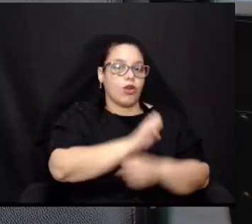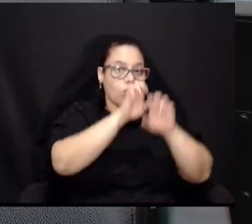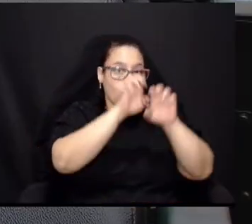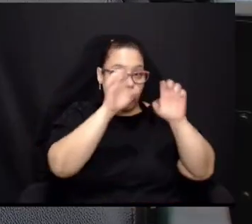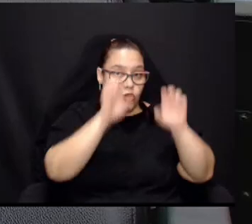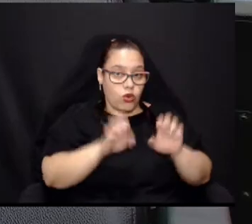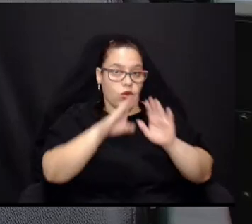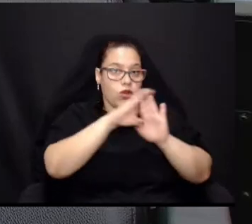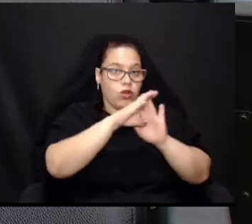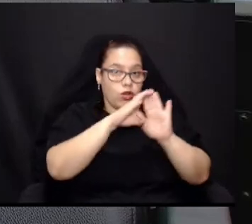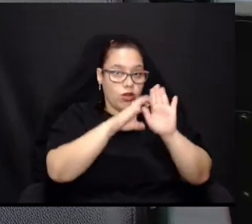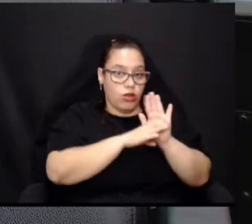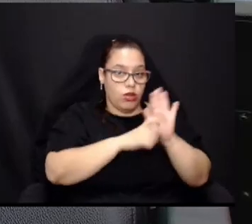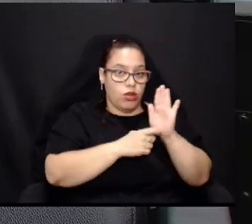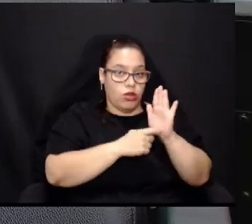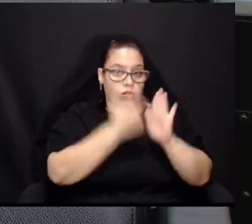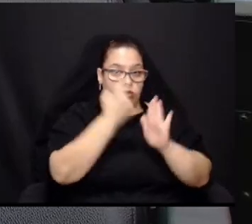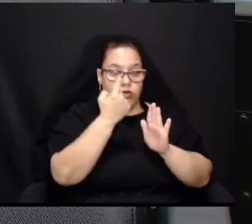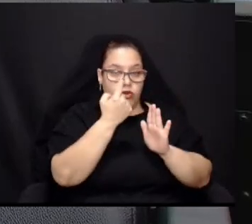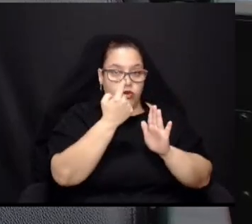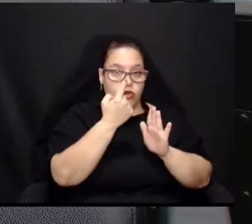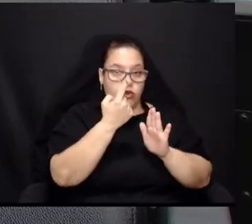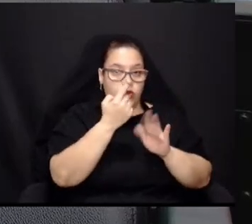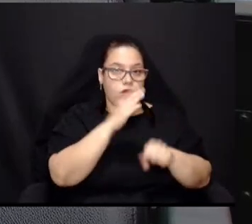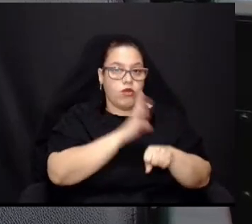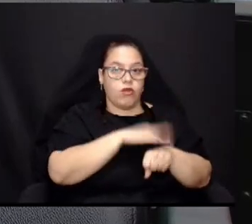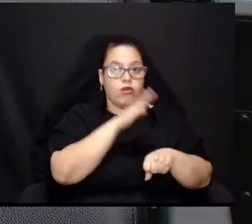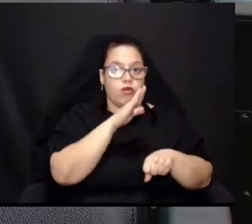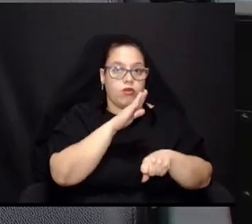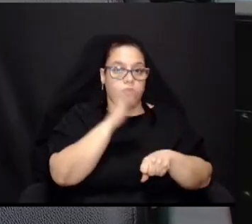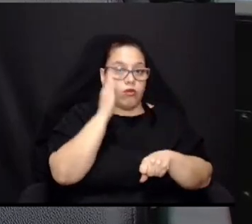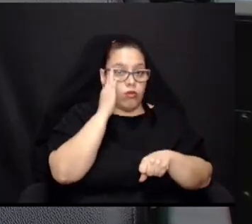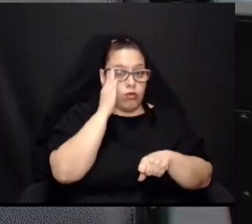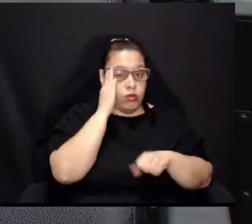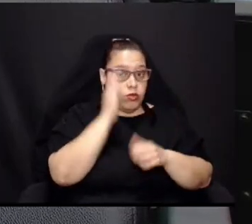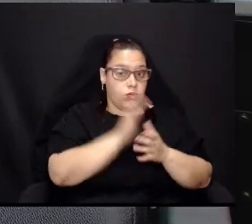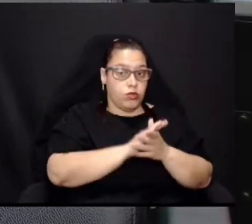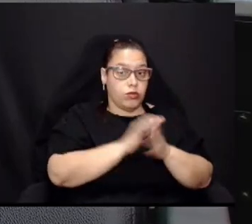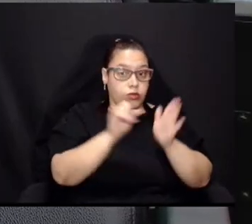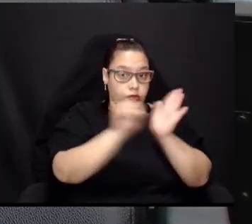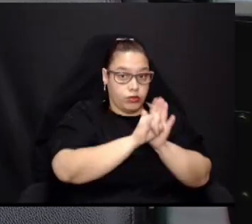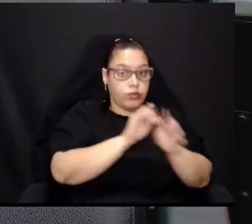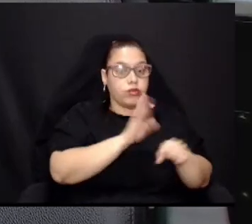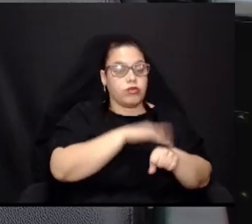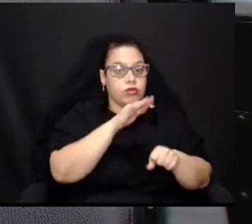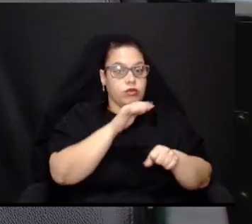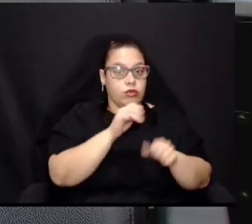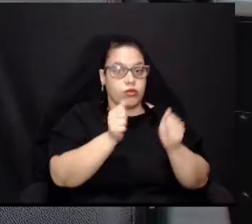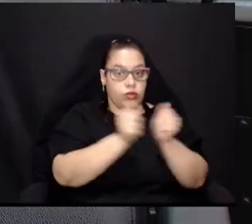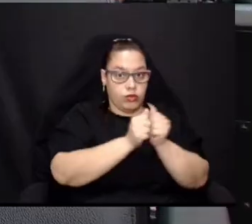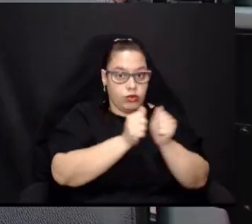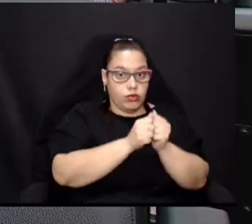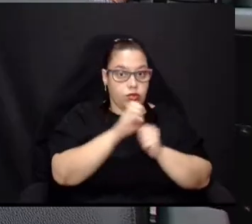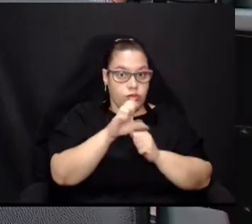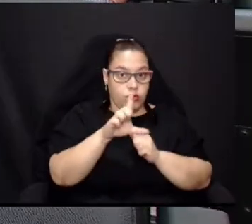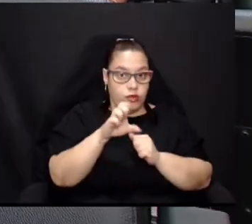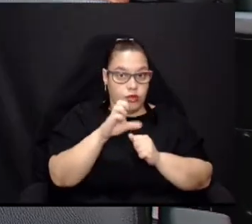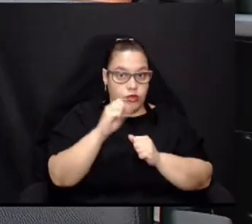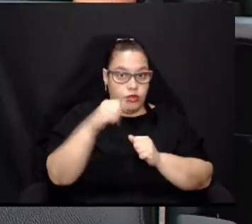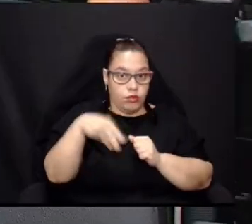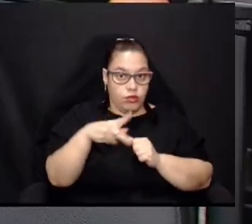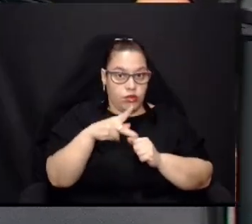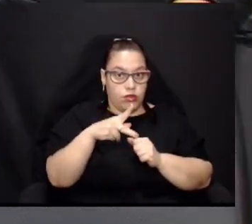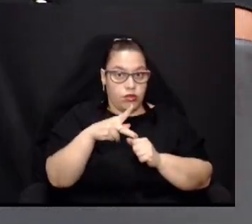uma das coisas que foi mais, que a gente identificou mais junto à Elecamp, junto à própria Dial, é que a